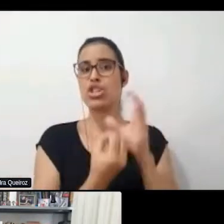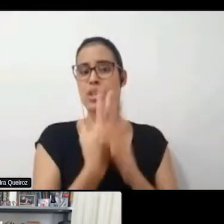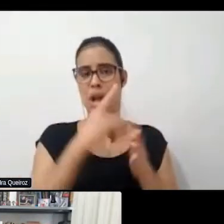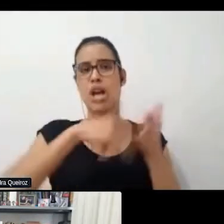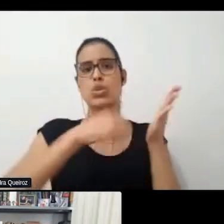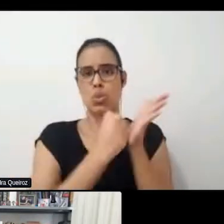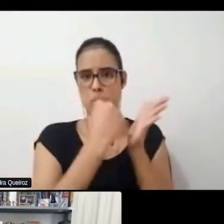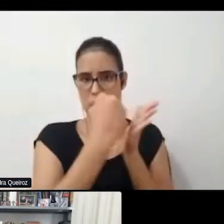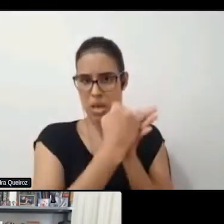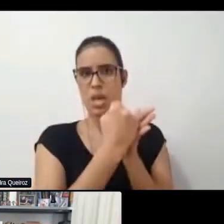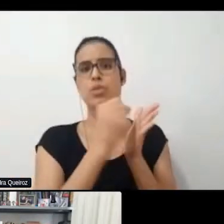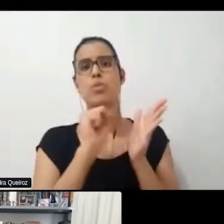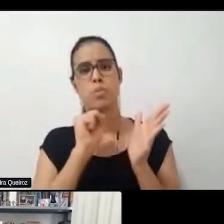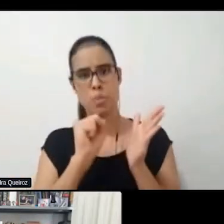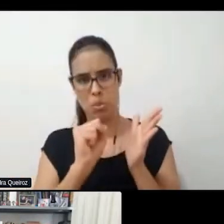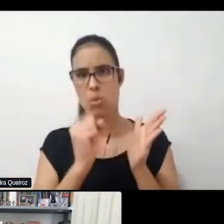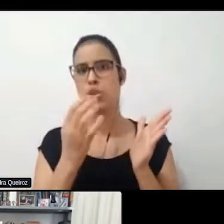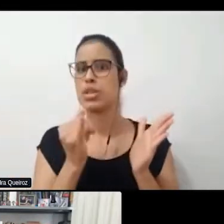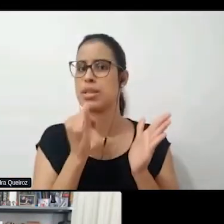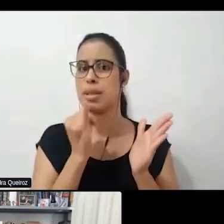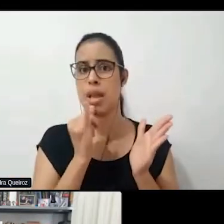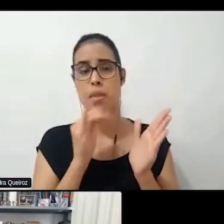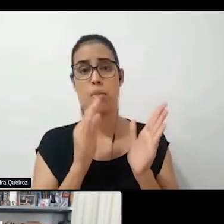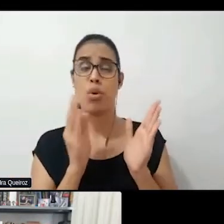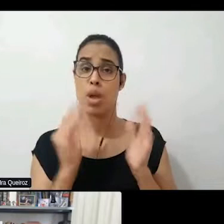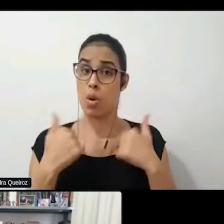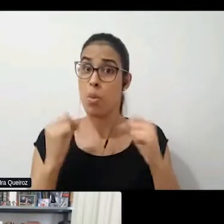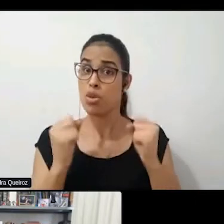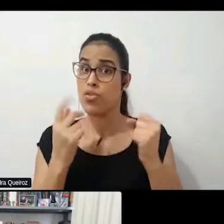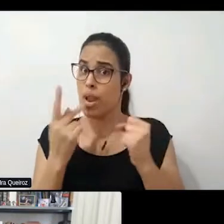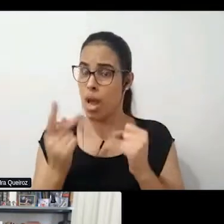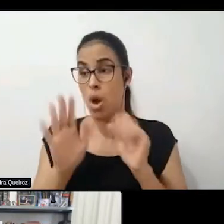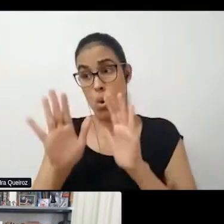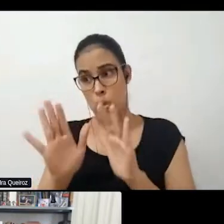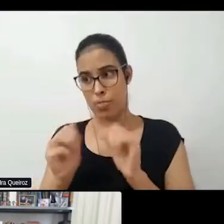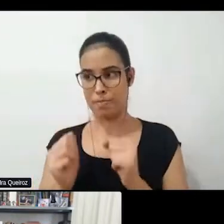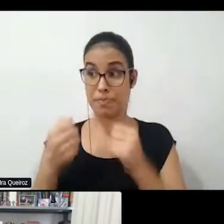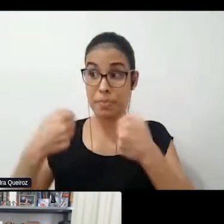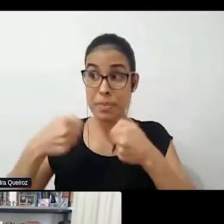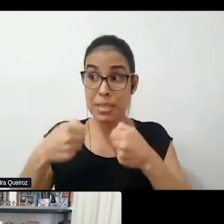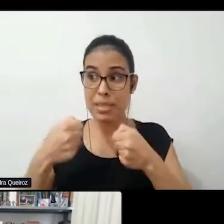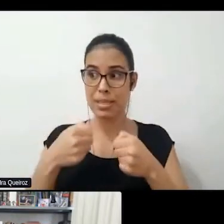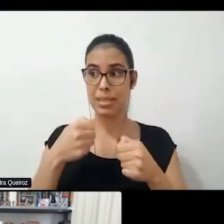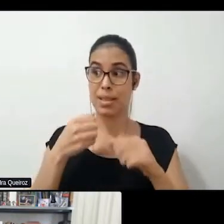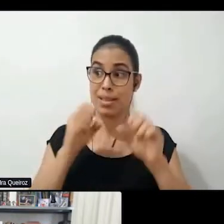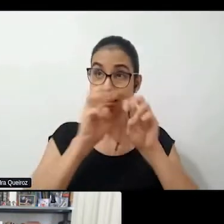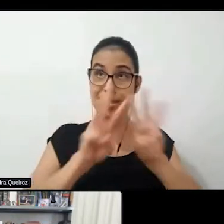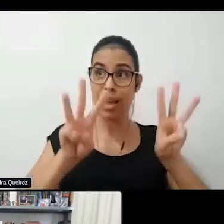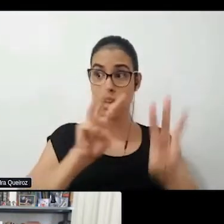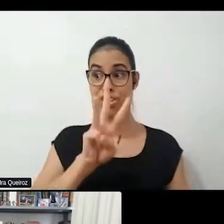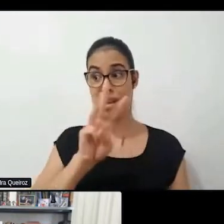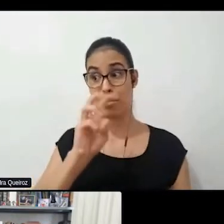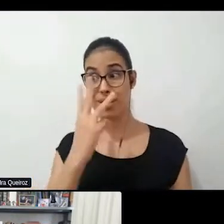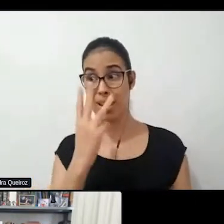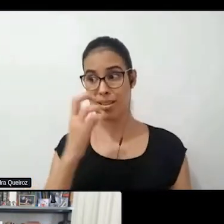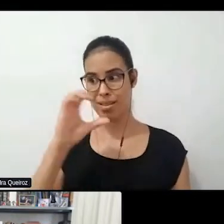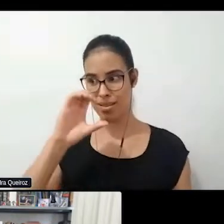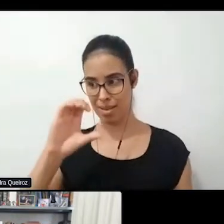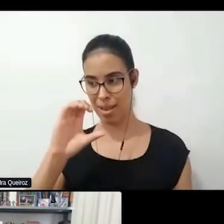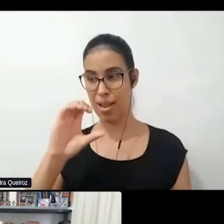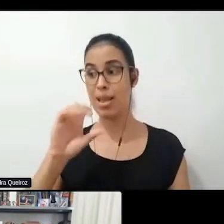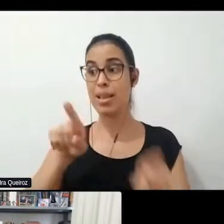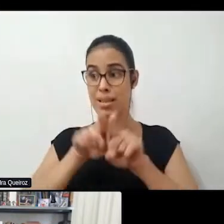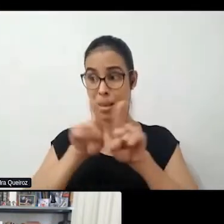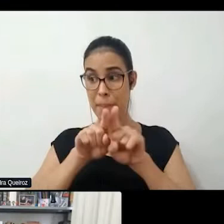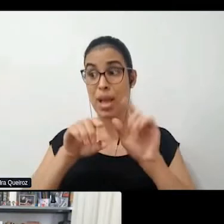posso falar para o cara assim, olha, você vai ter que entrar no site da W3C e consultar a WCAG, que se a gente